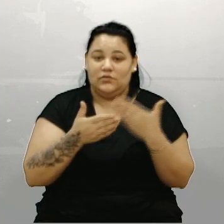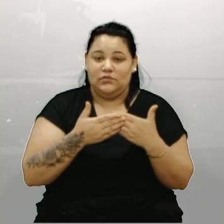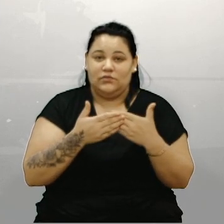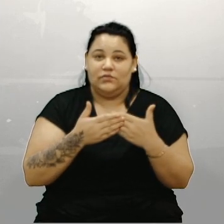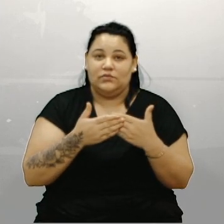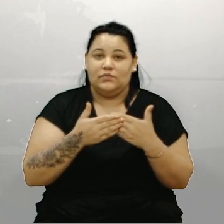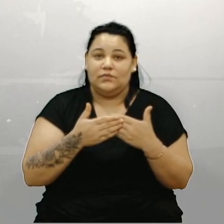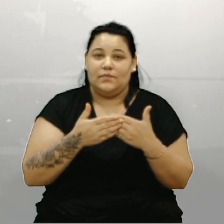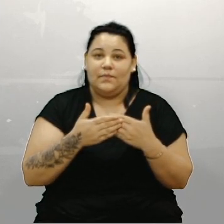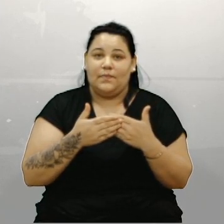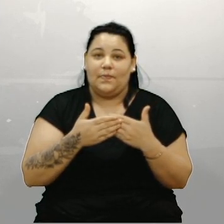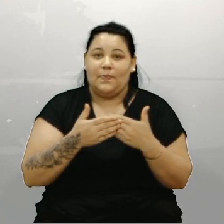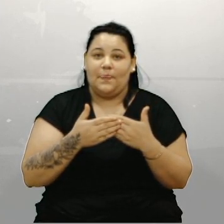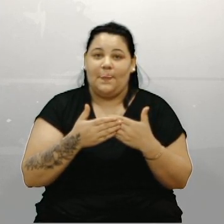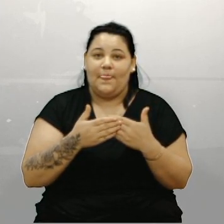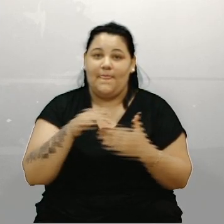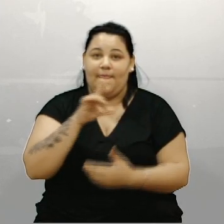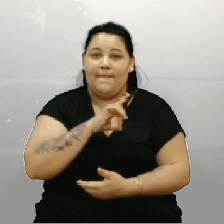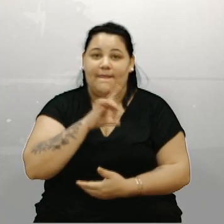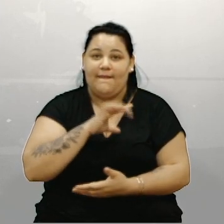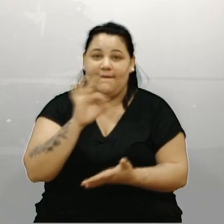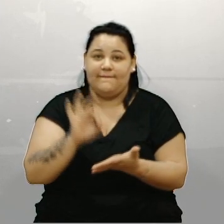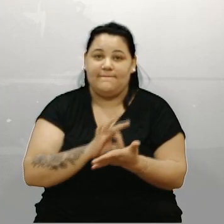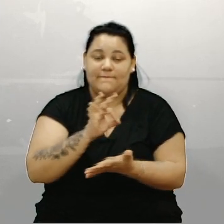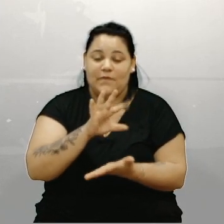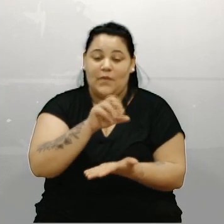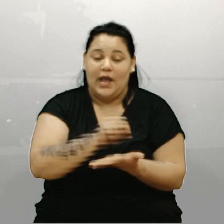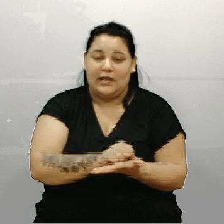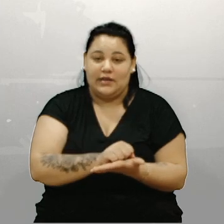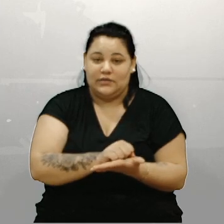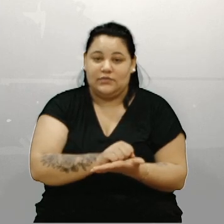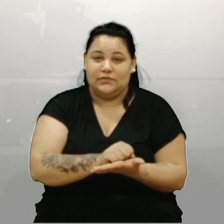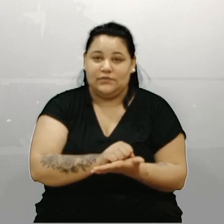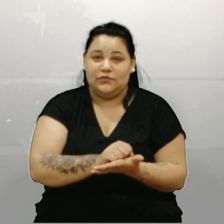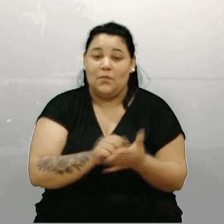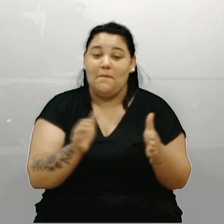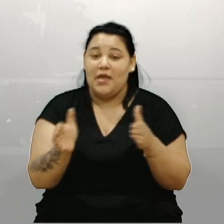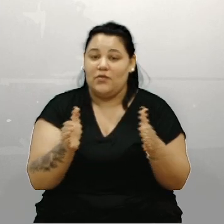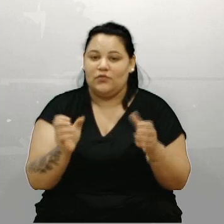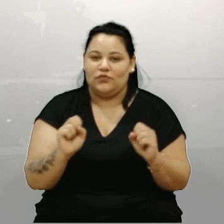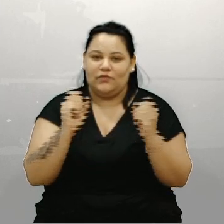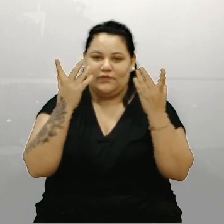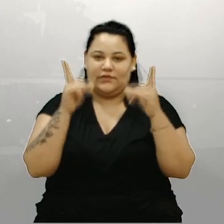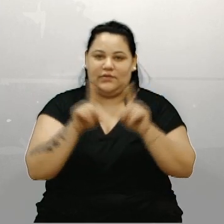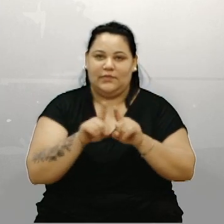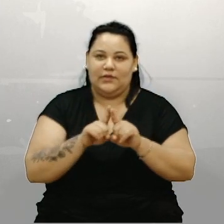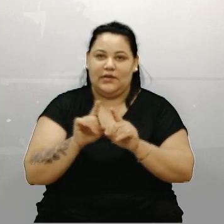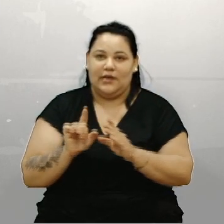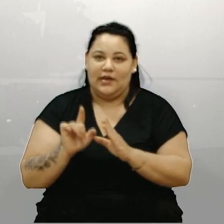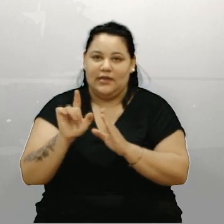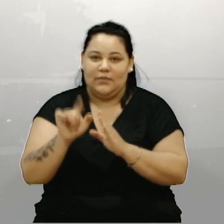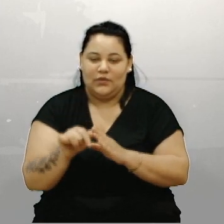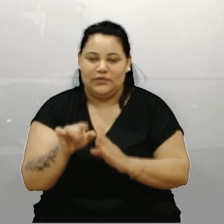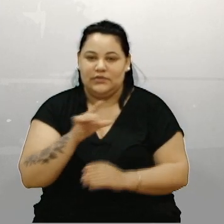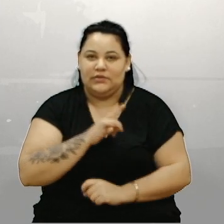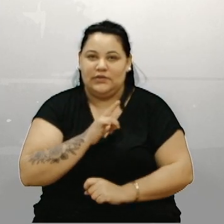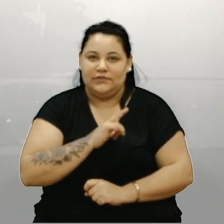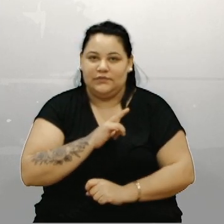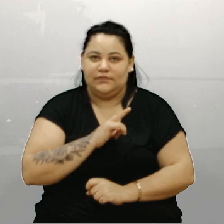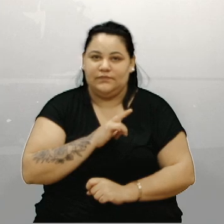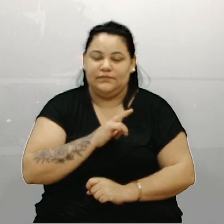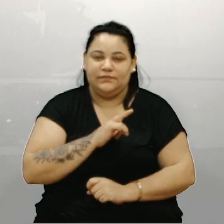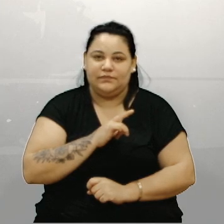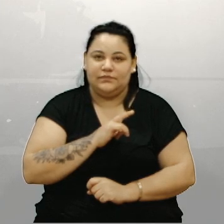envolveu a inscrição e cadastro durante o evento. Após isso, houve uma avaliação